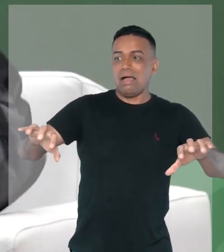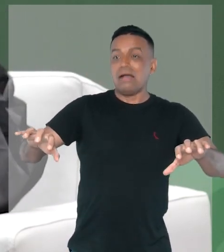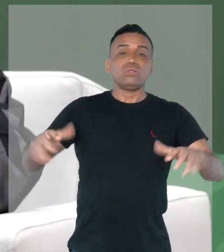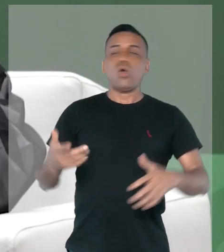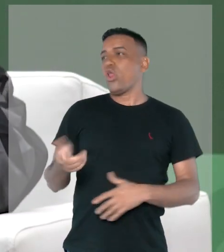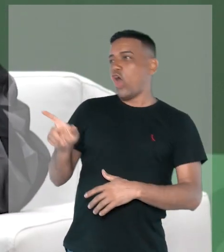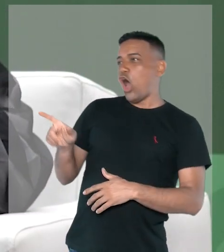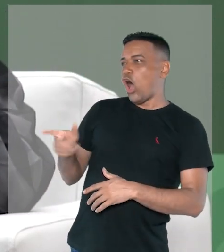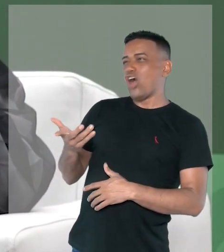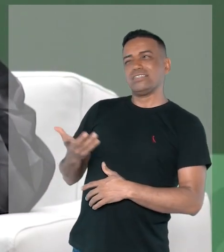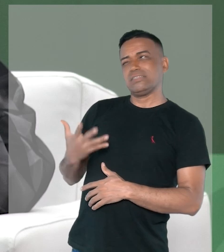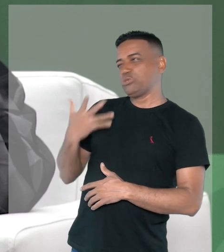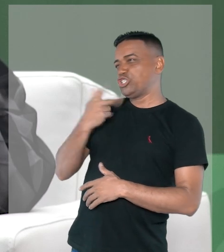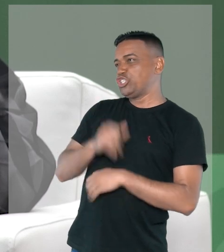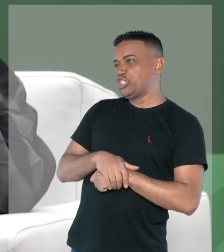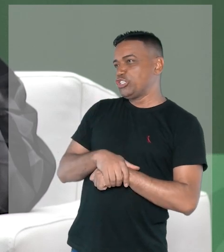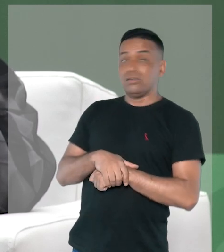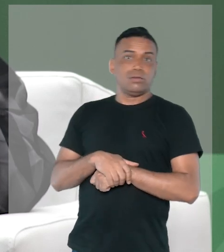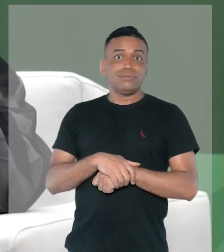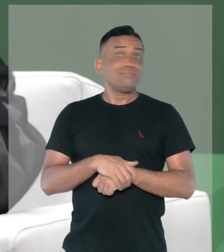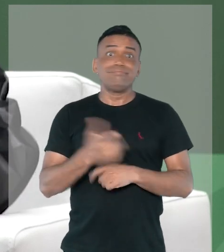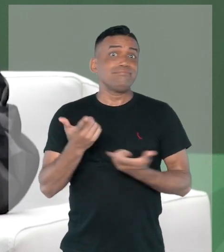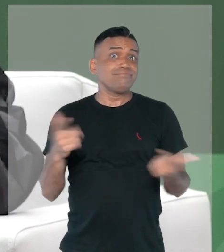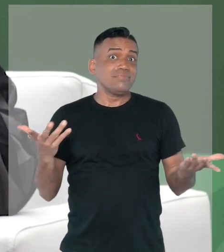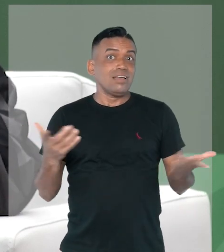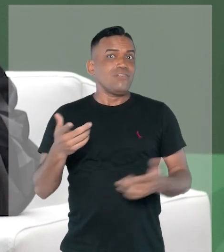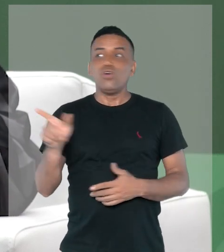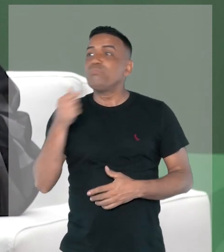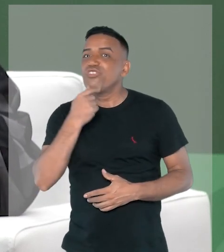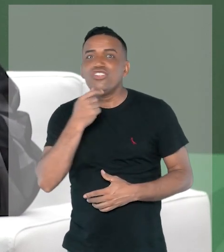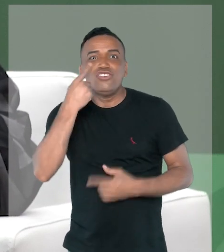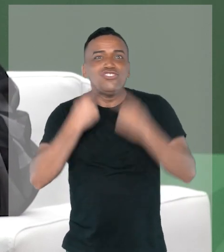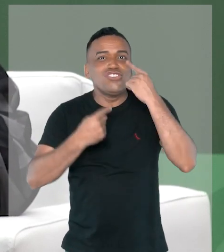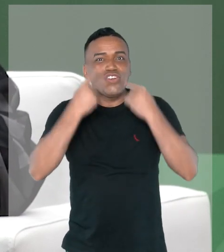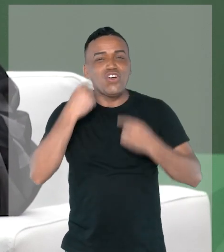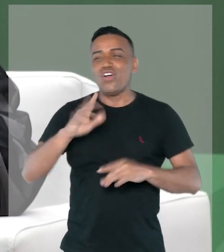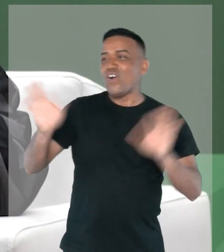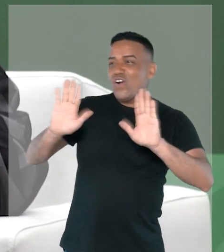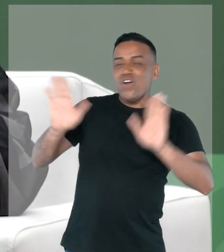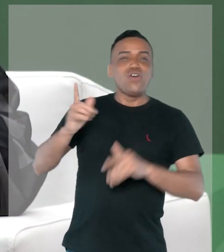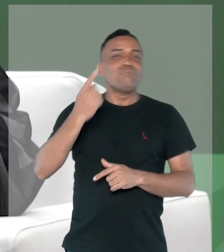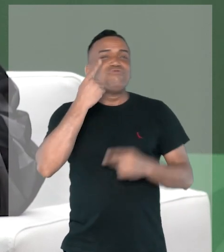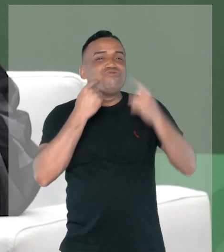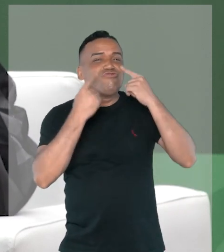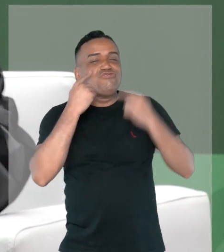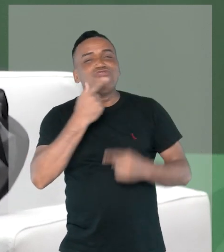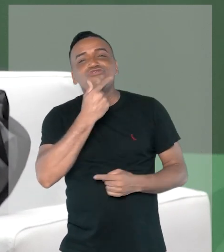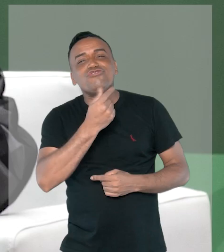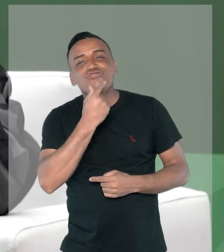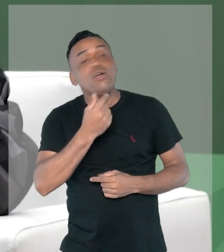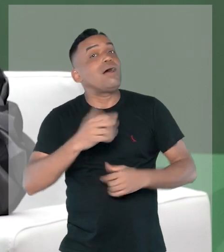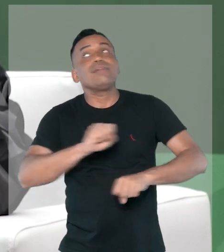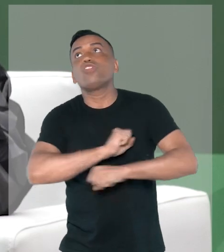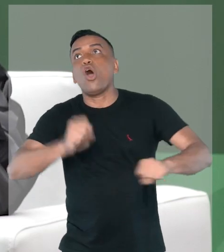lá. Olha que chorou, bonitinho. Não gostou, Nenê não gostou. Oi, Nenê. Eu